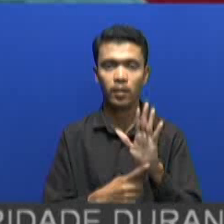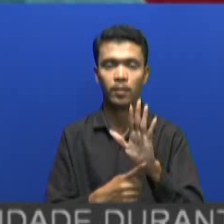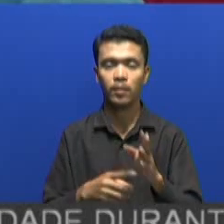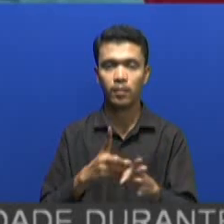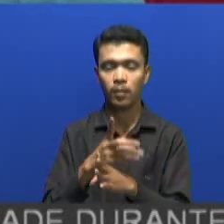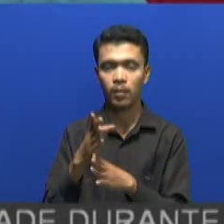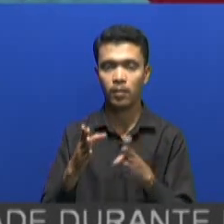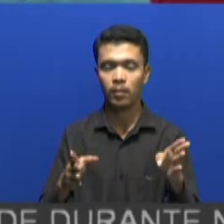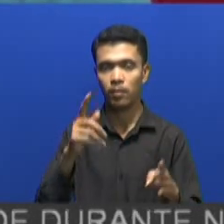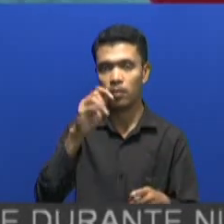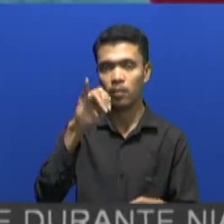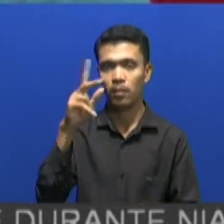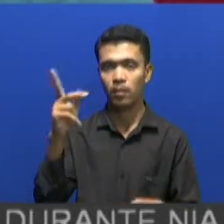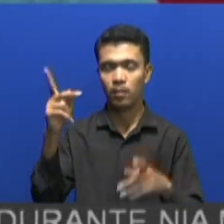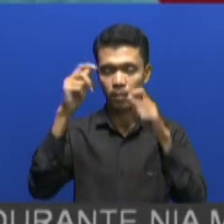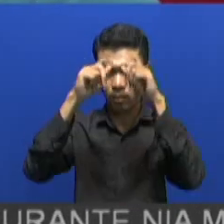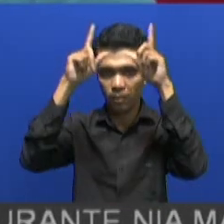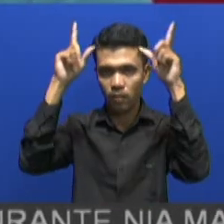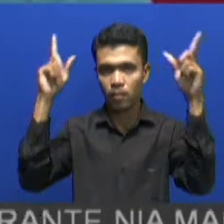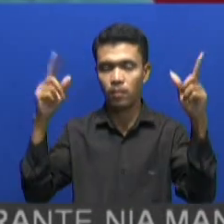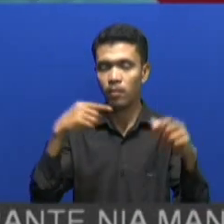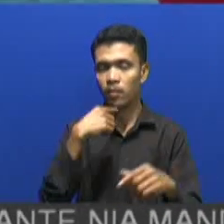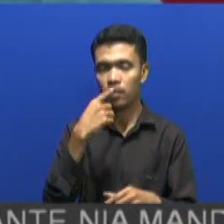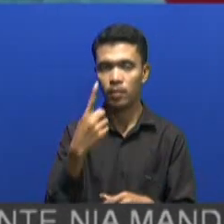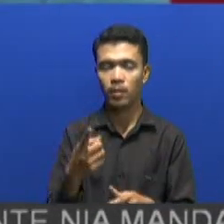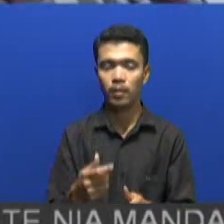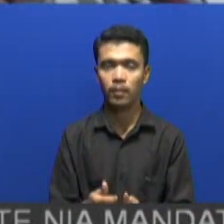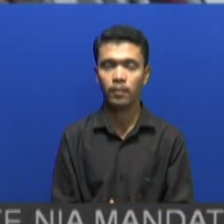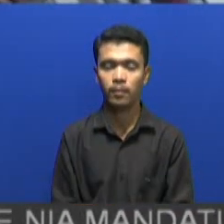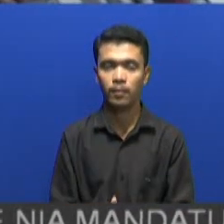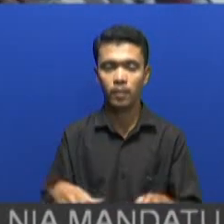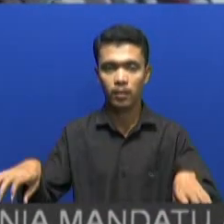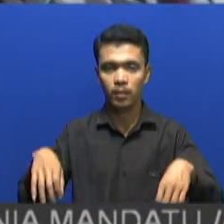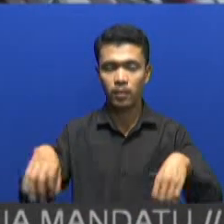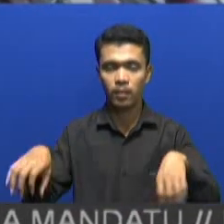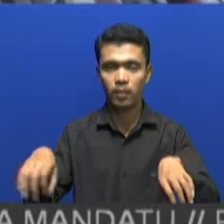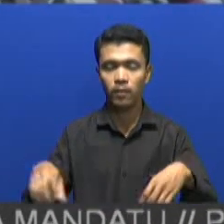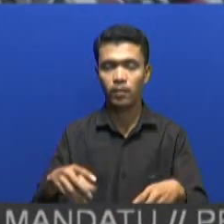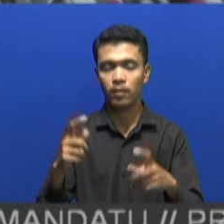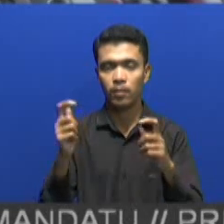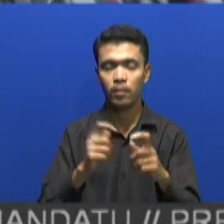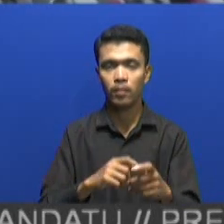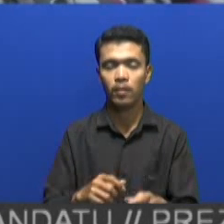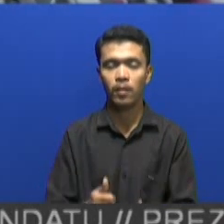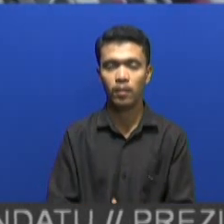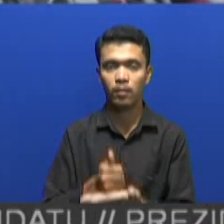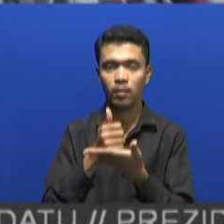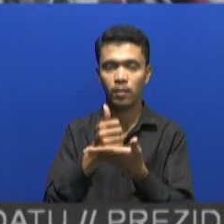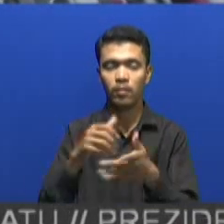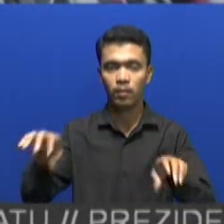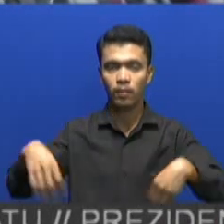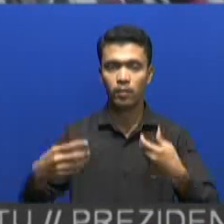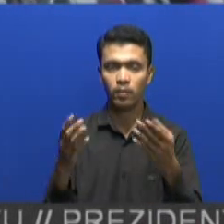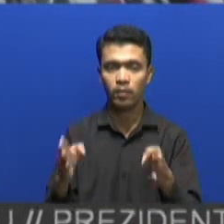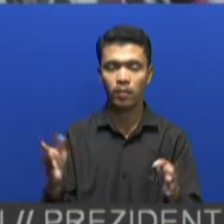Representante Diretor Executivo TIC Timor, Rosmin de Fátima Vicente Hateten, Sistema Digitalização Eletrônico at facilita funcionário